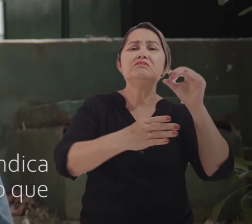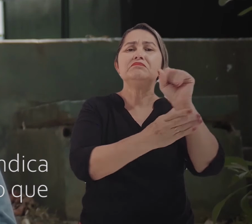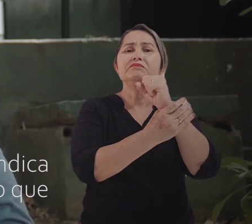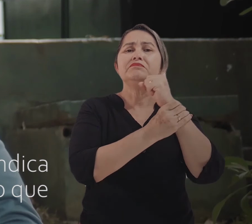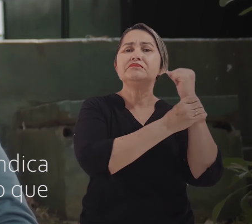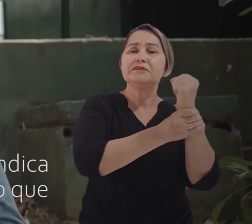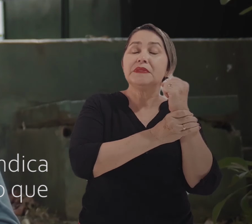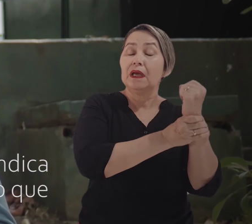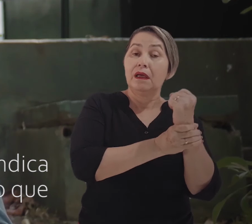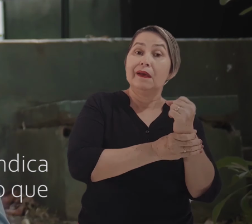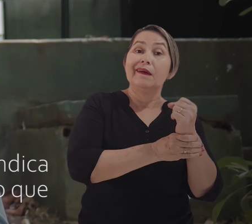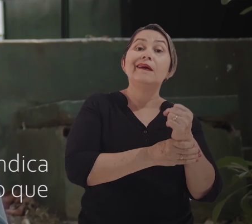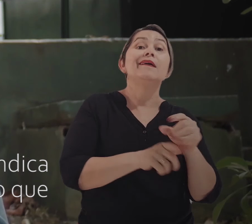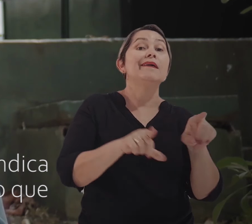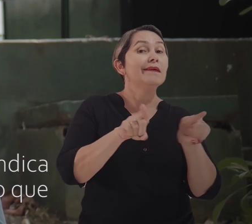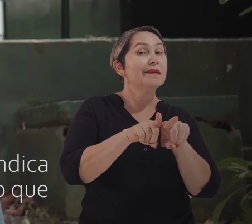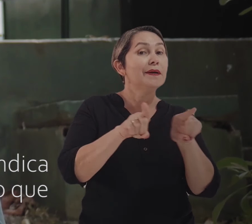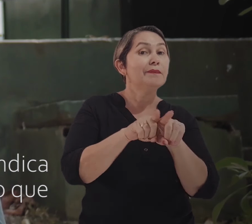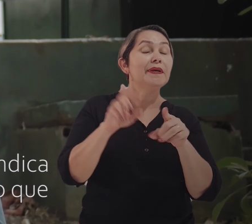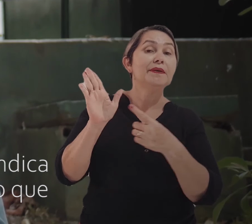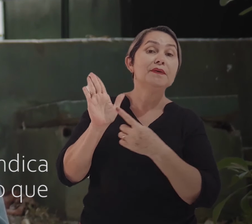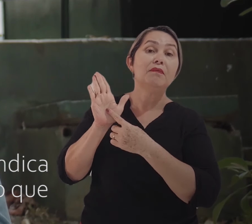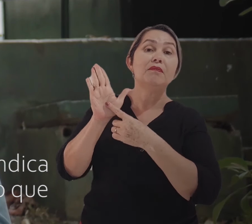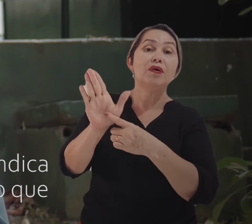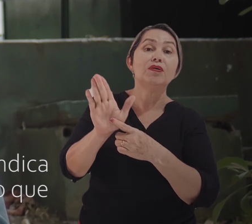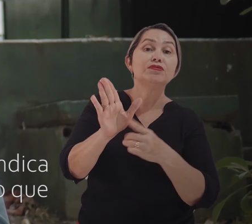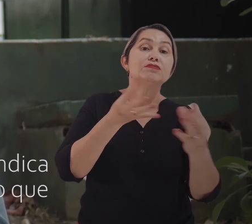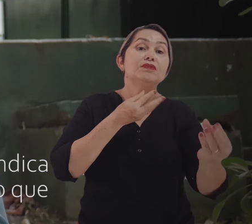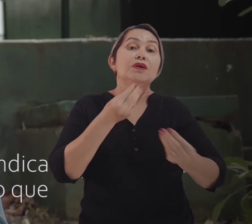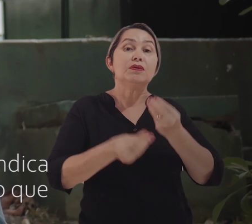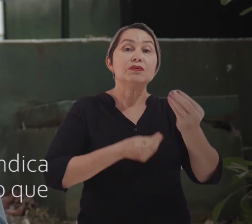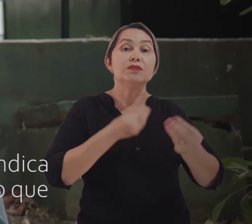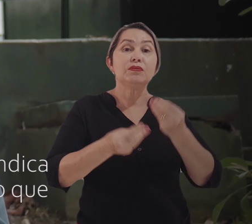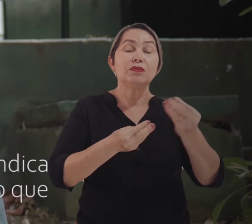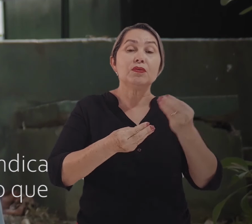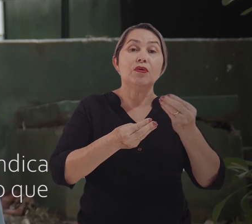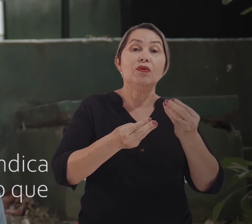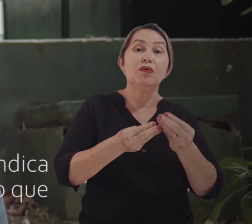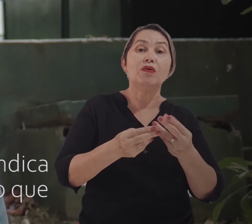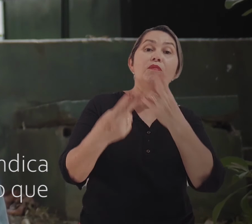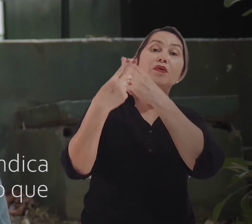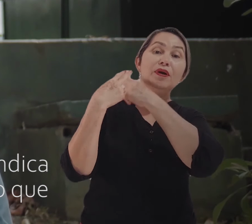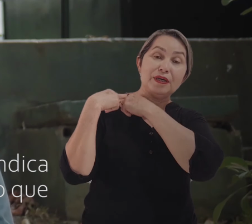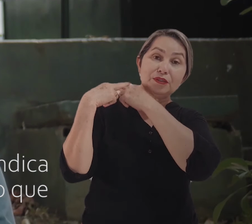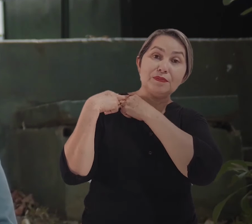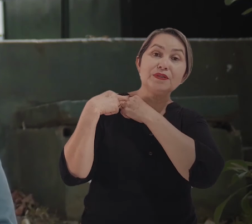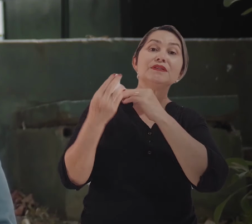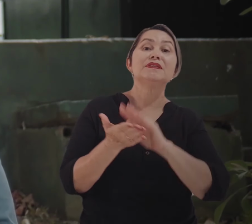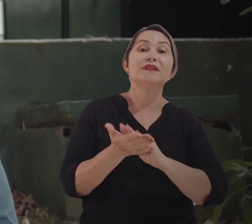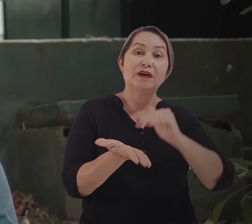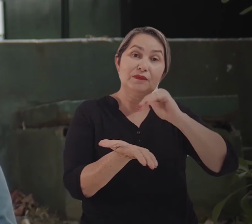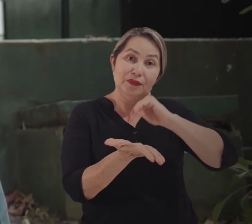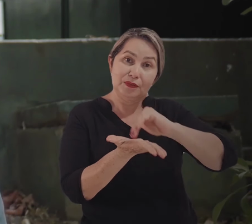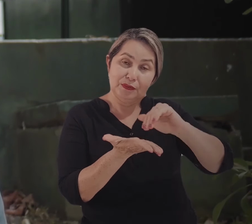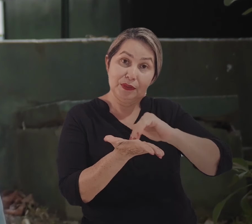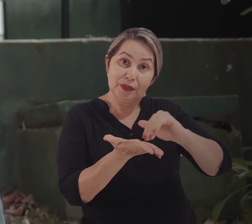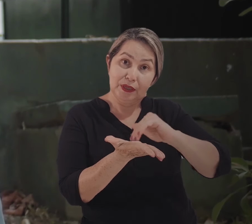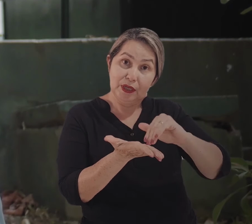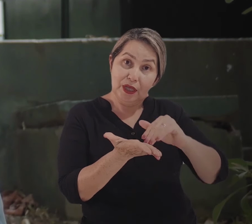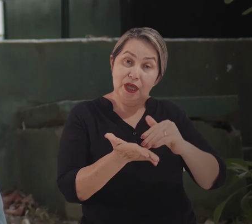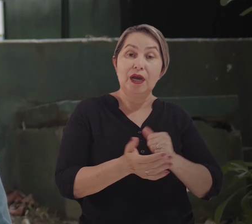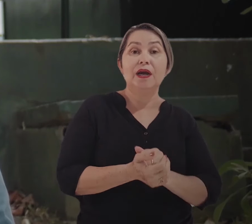que indica quais seriam as incumbências do órgão responsável por esse processo, que na época era o Departamento